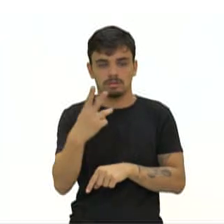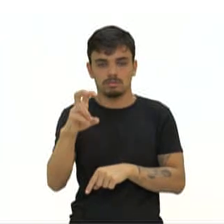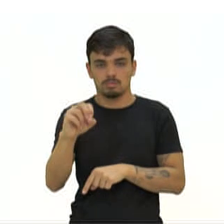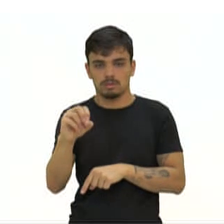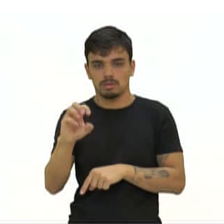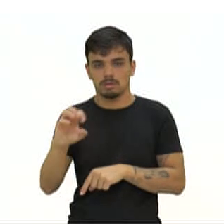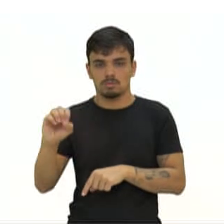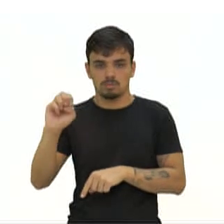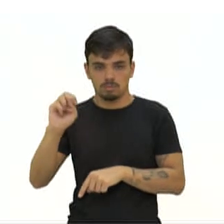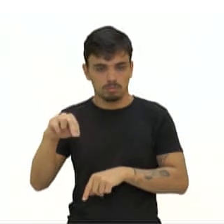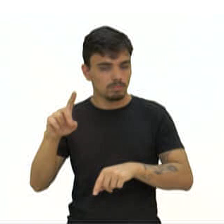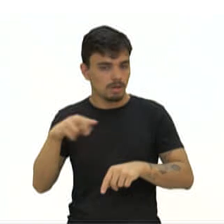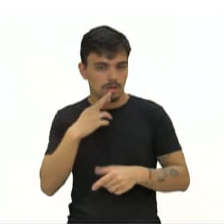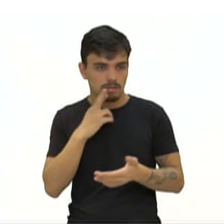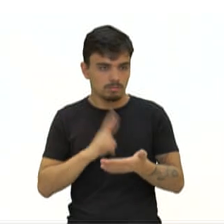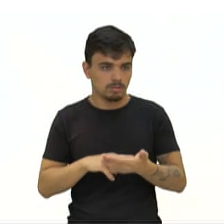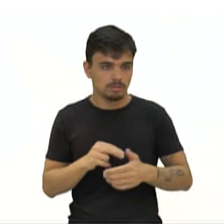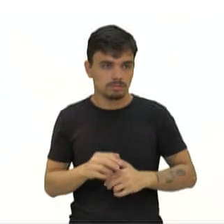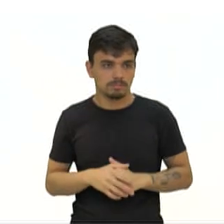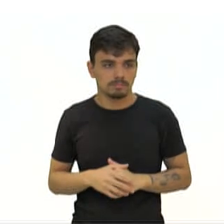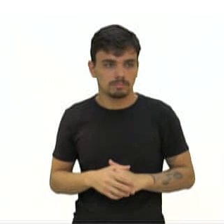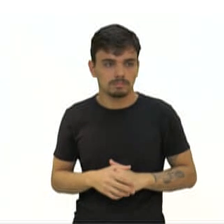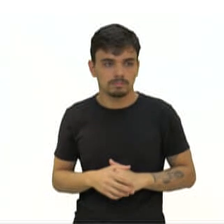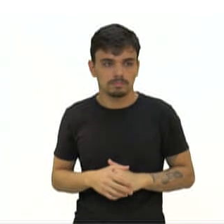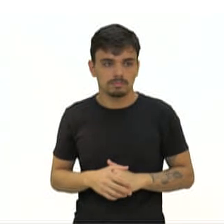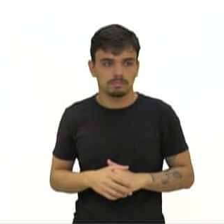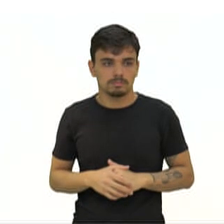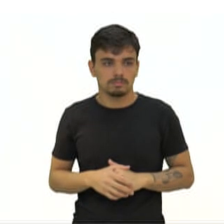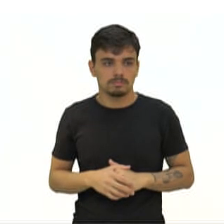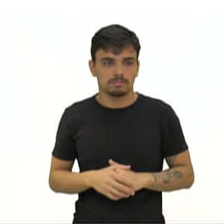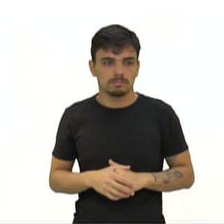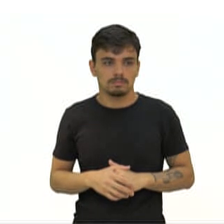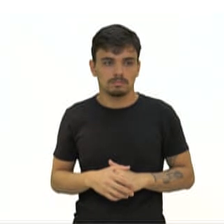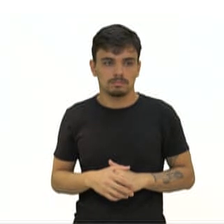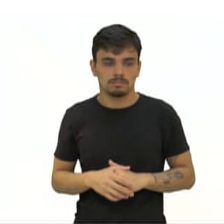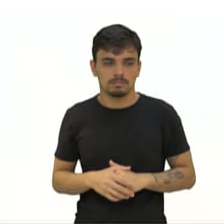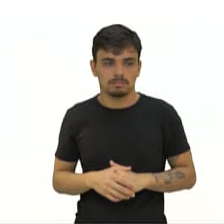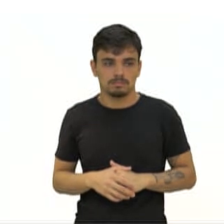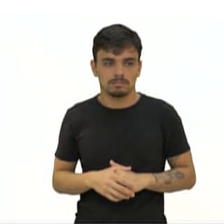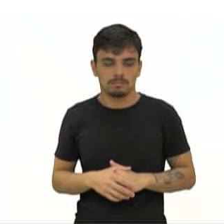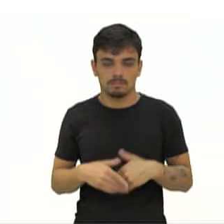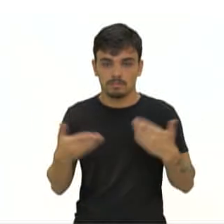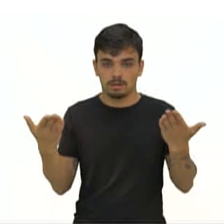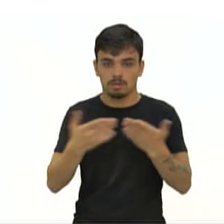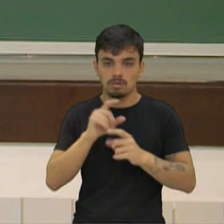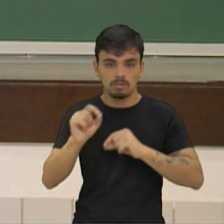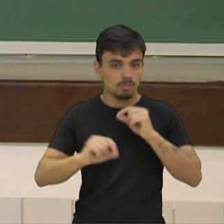resposta. Ok? Gente, agora,